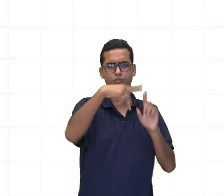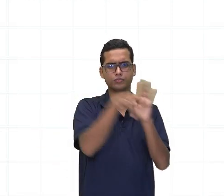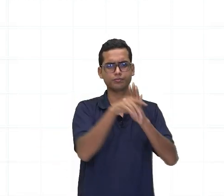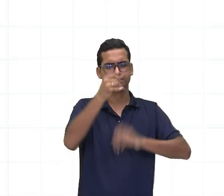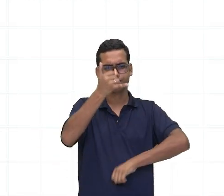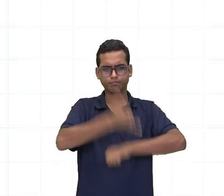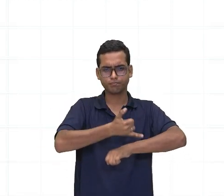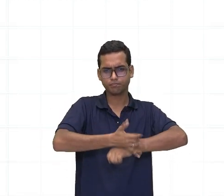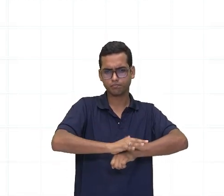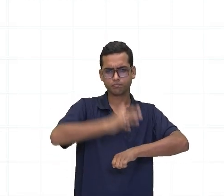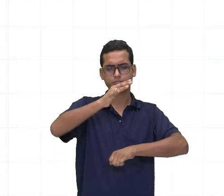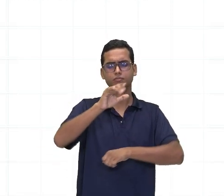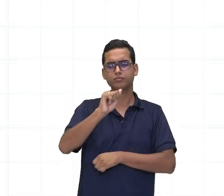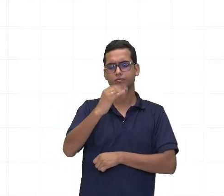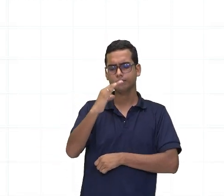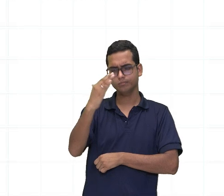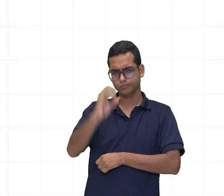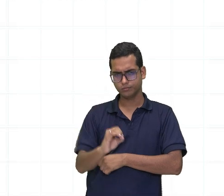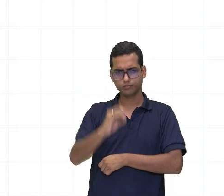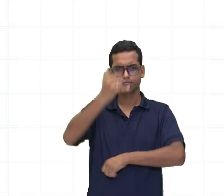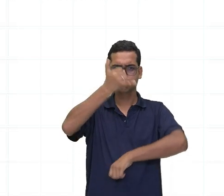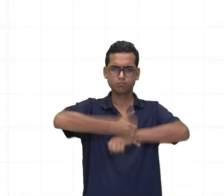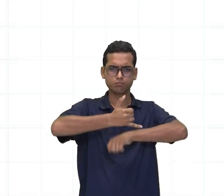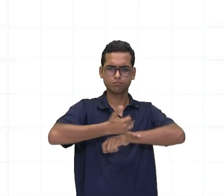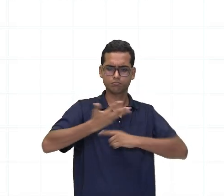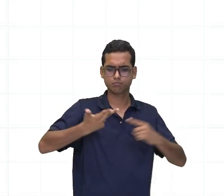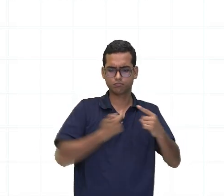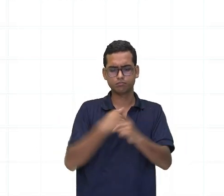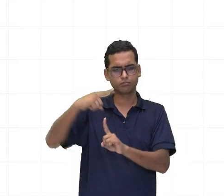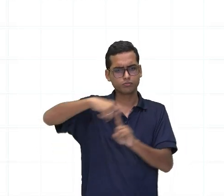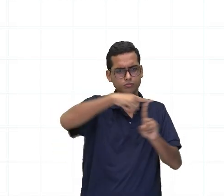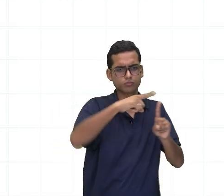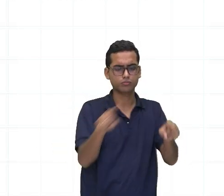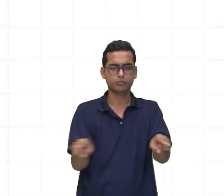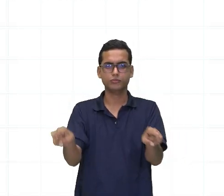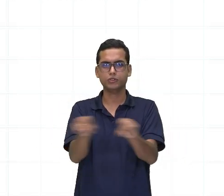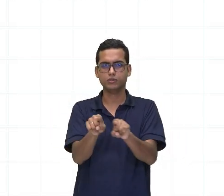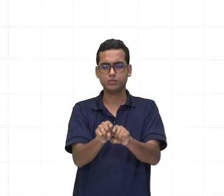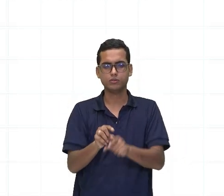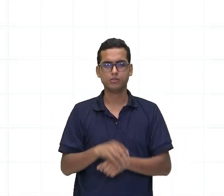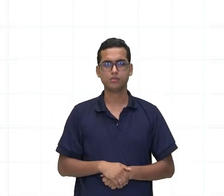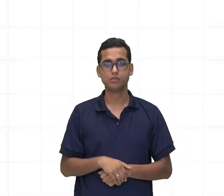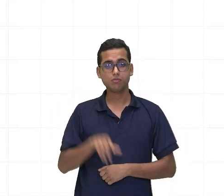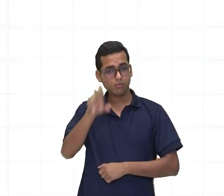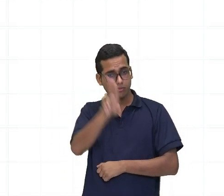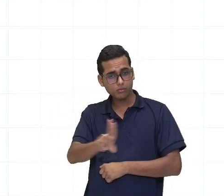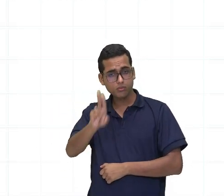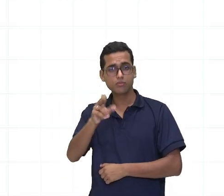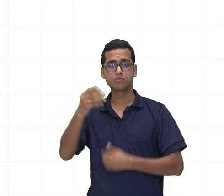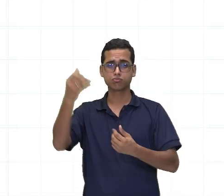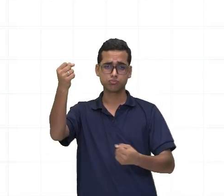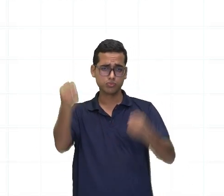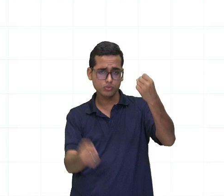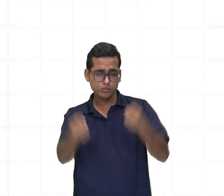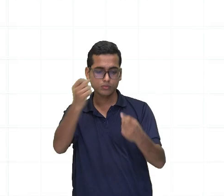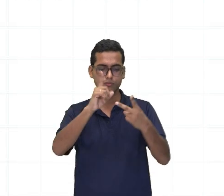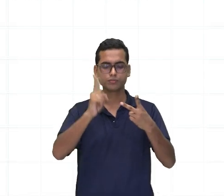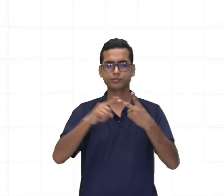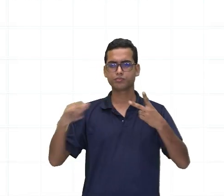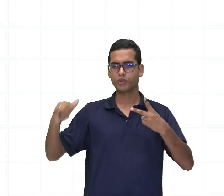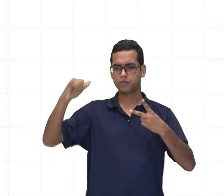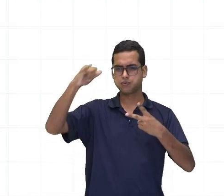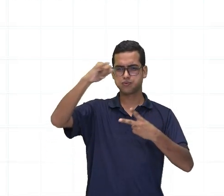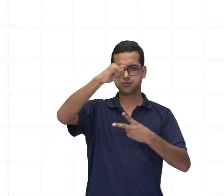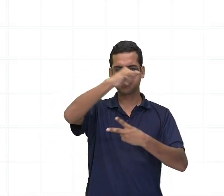de aço. E o aço, nós vimos aí que ele é empregado nos automóveis, nos aviões.